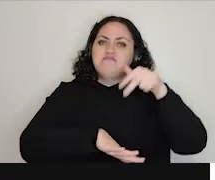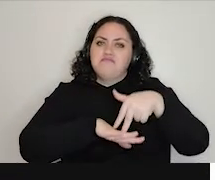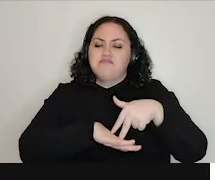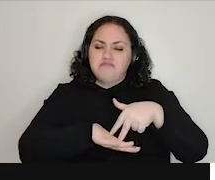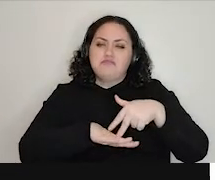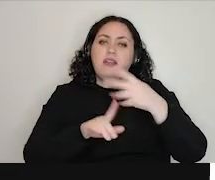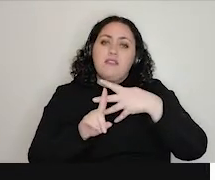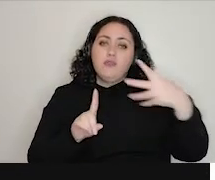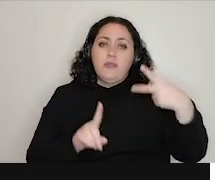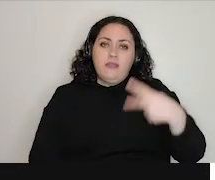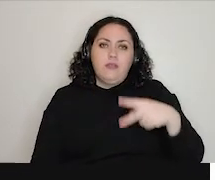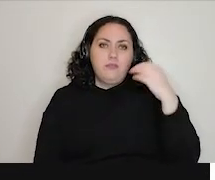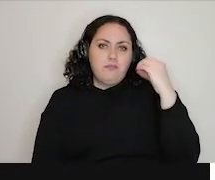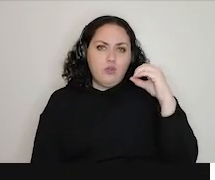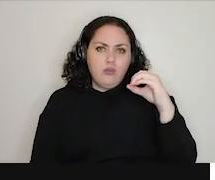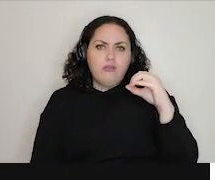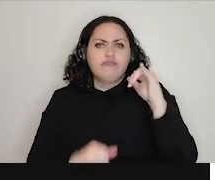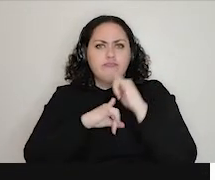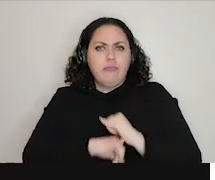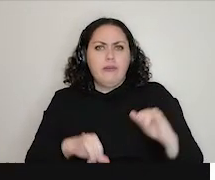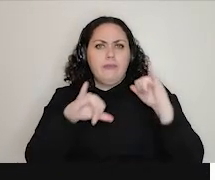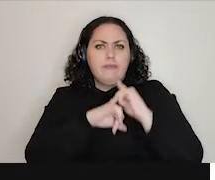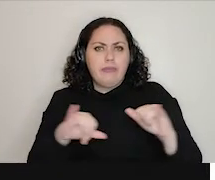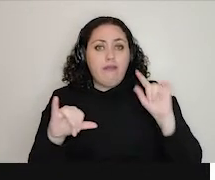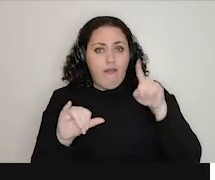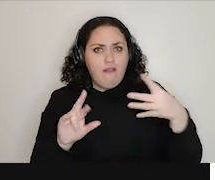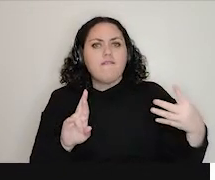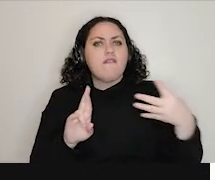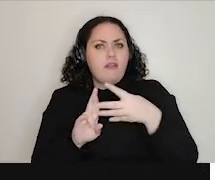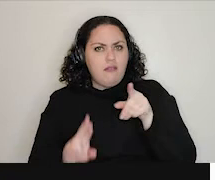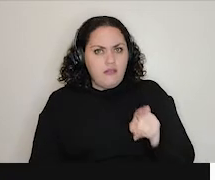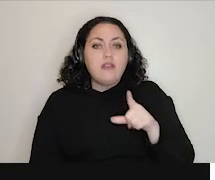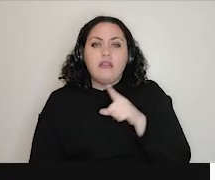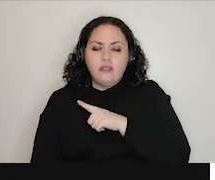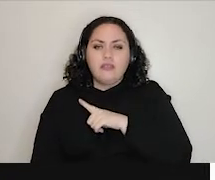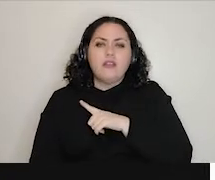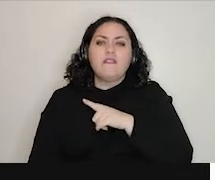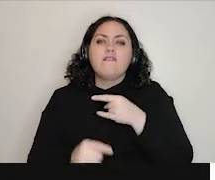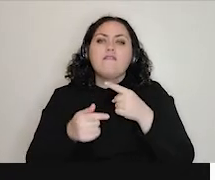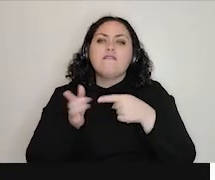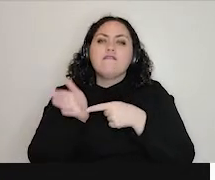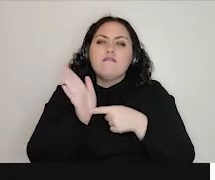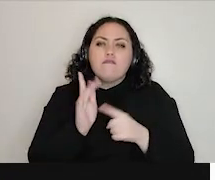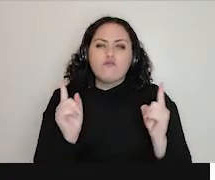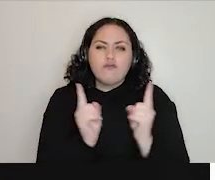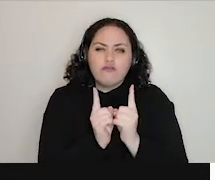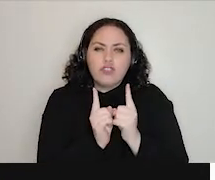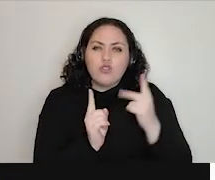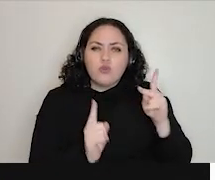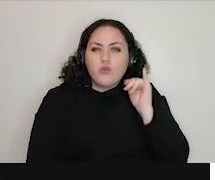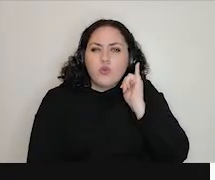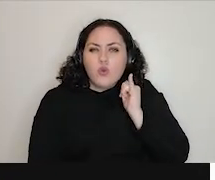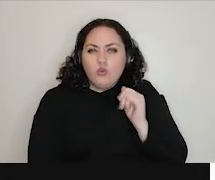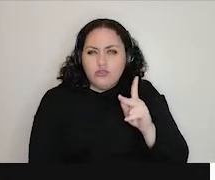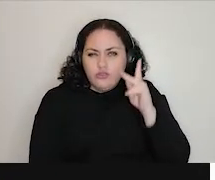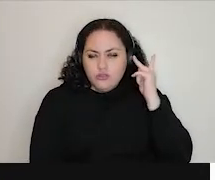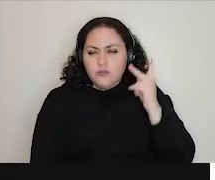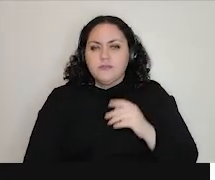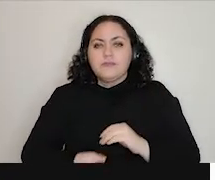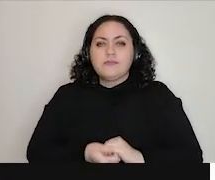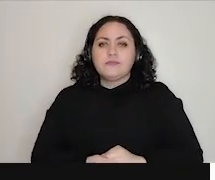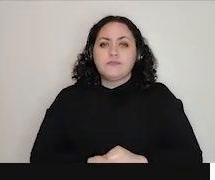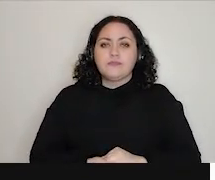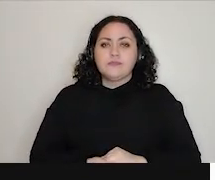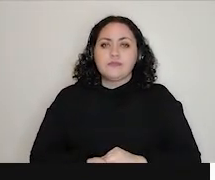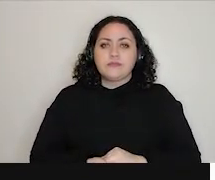ela protagonizou a cena LGBTQIA+, aqui na nossa cidade. É uma pessoa que é referência e tem um documentário sobre a vida